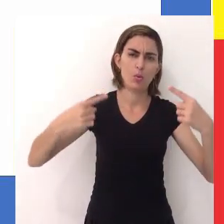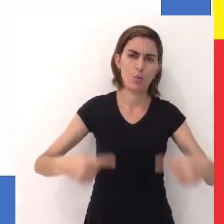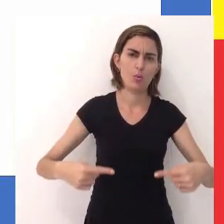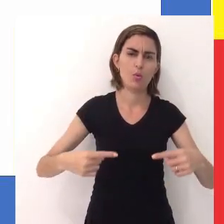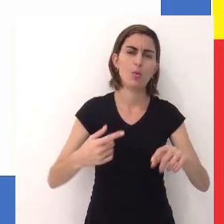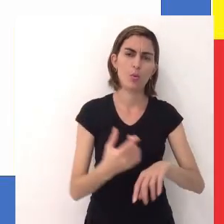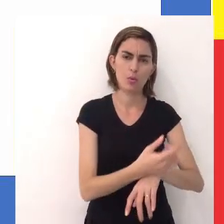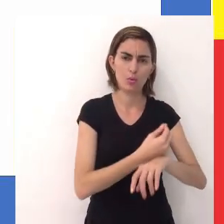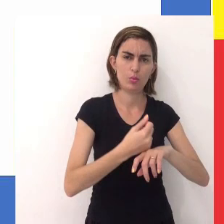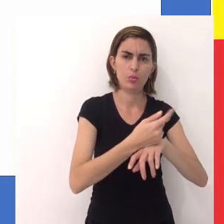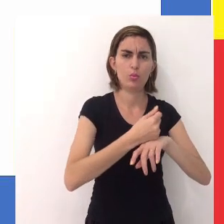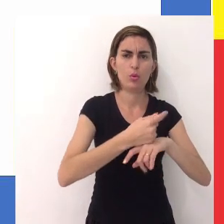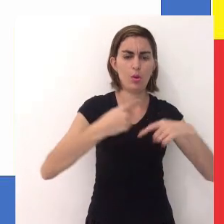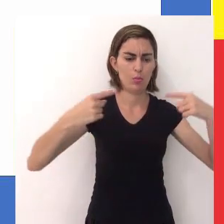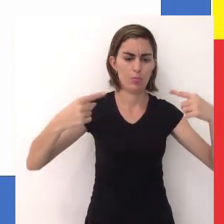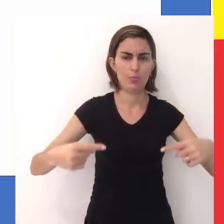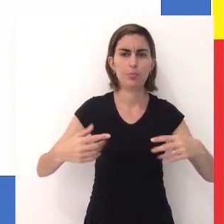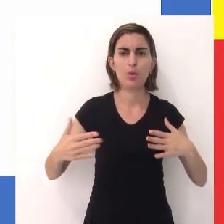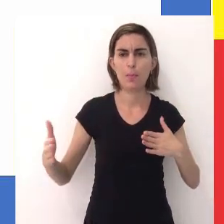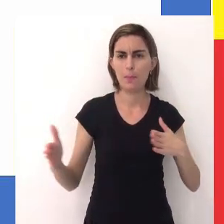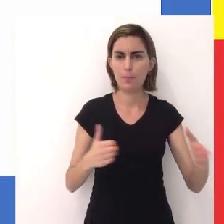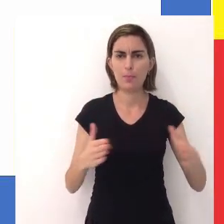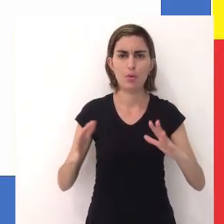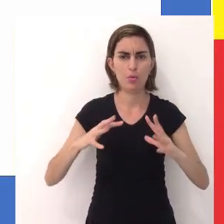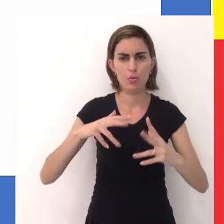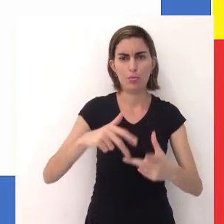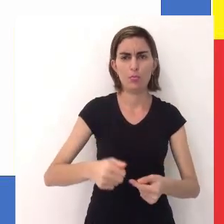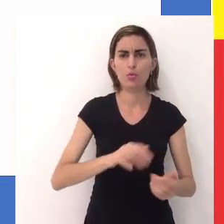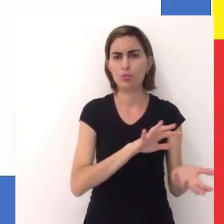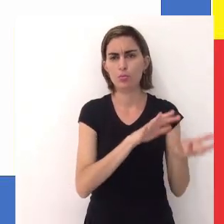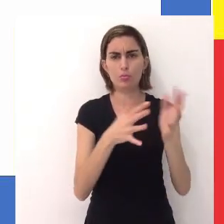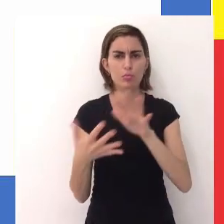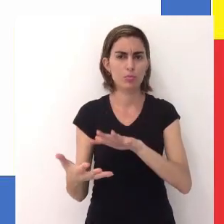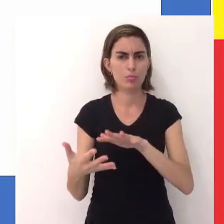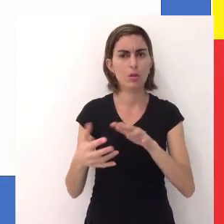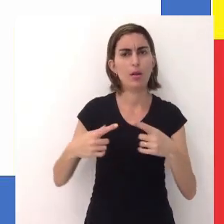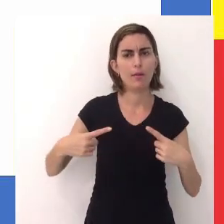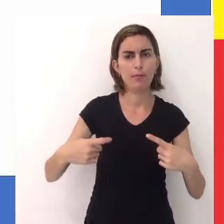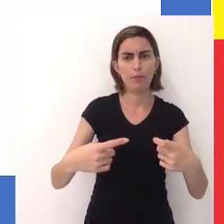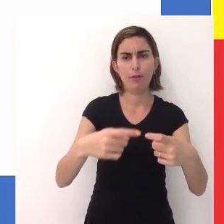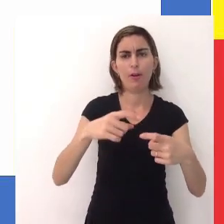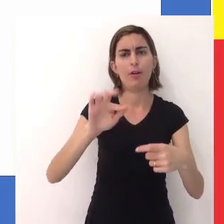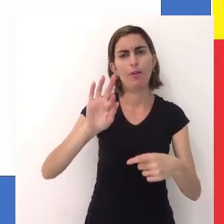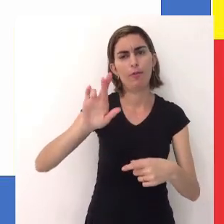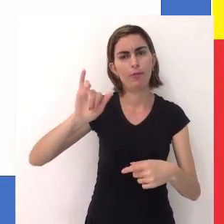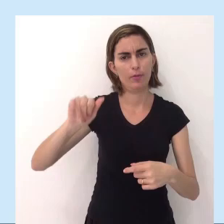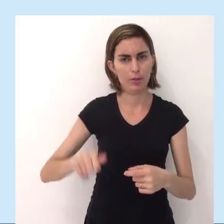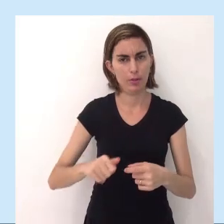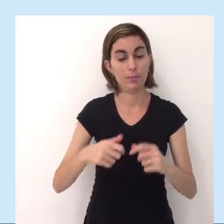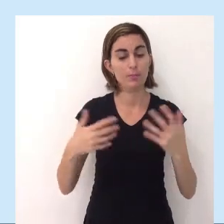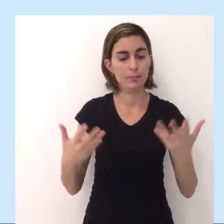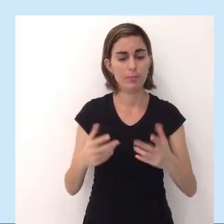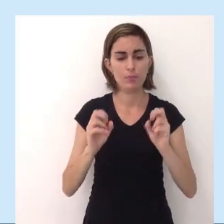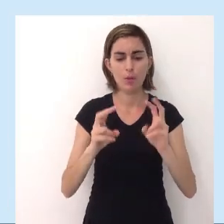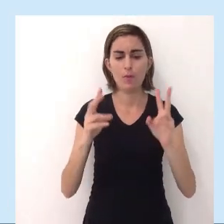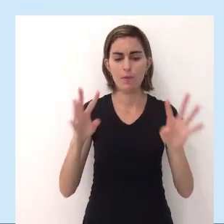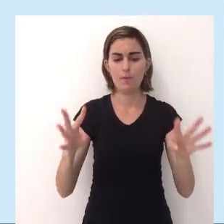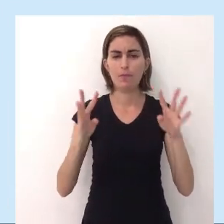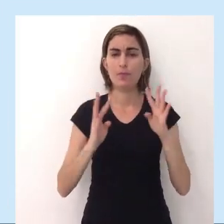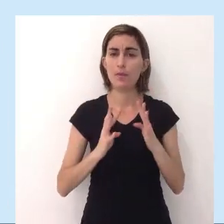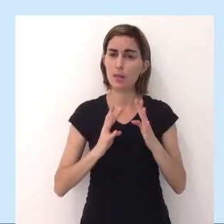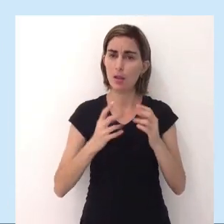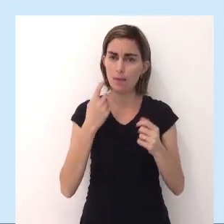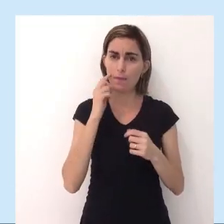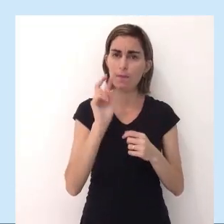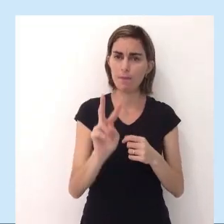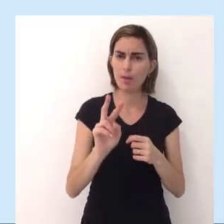confrontar o capitalismo num período do mundo bipolar, também chamado de Guerra Fria. Ok? Gente, olha para mim agora.